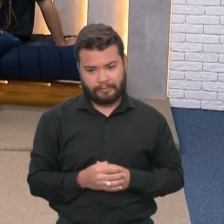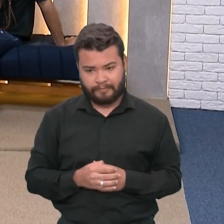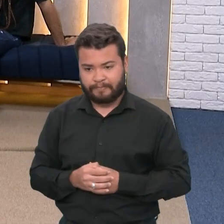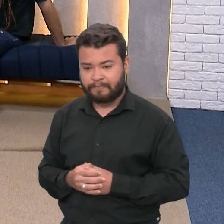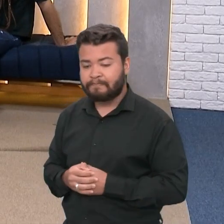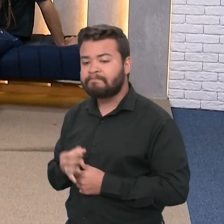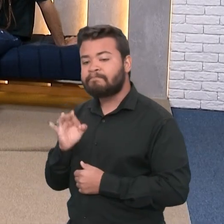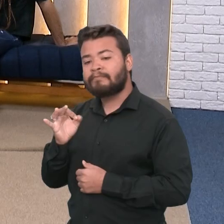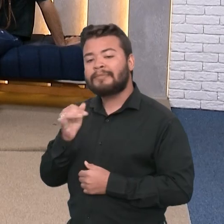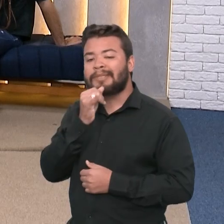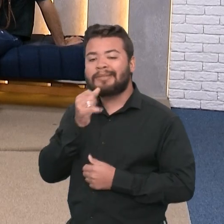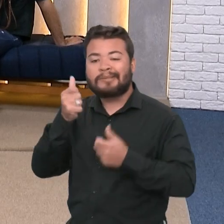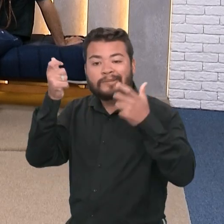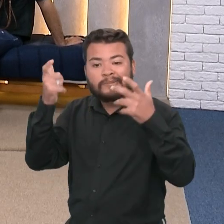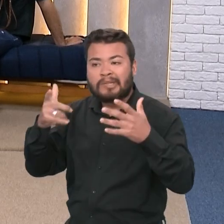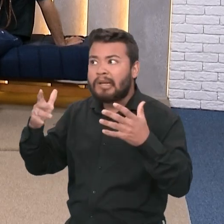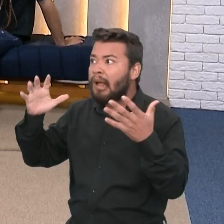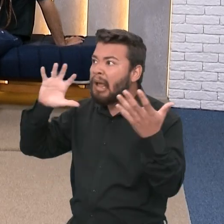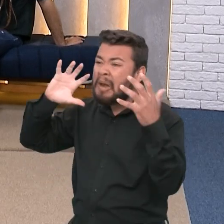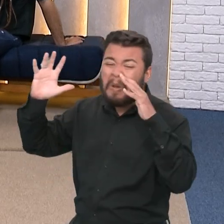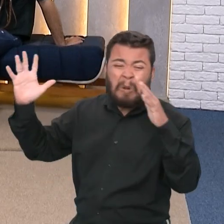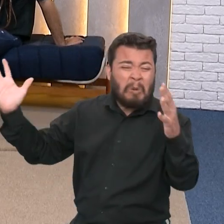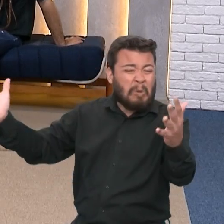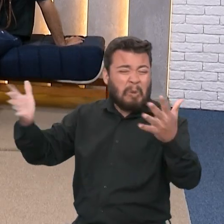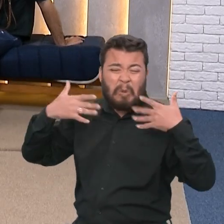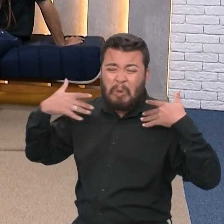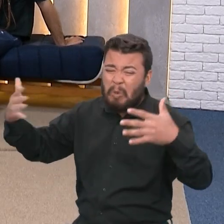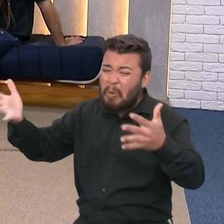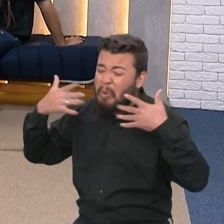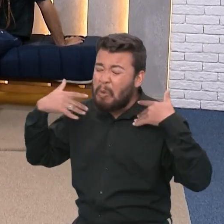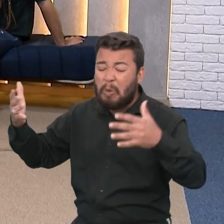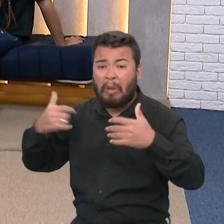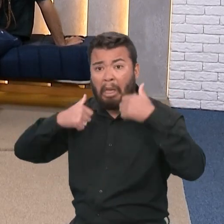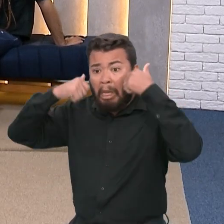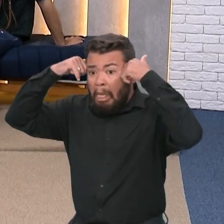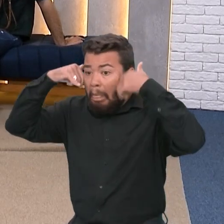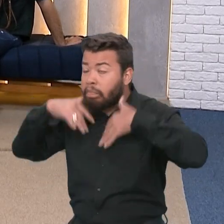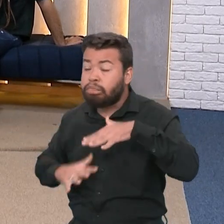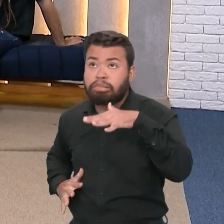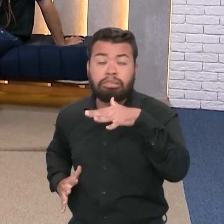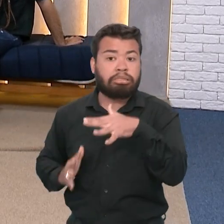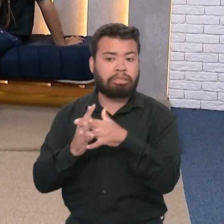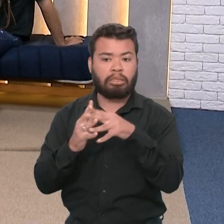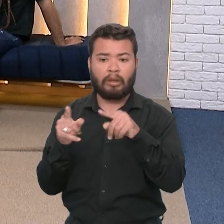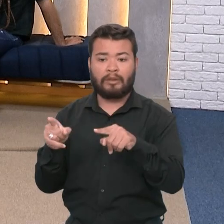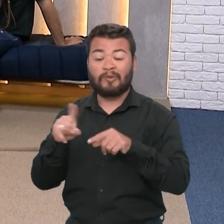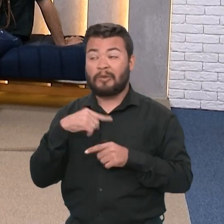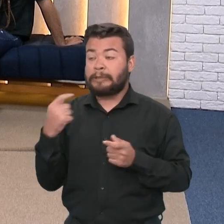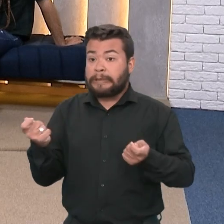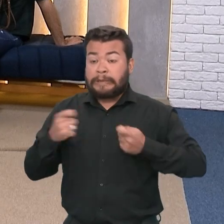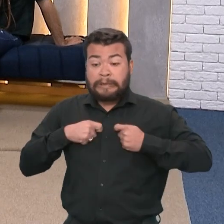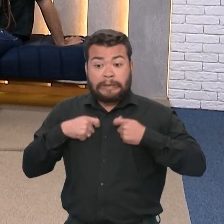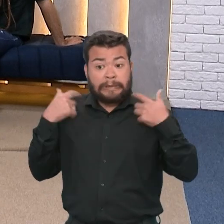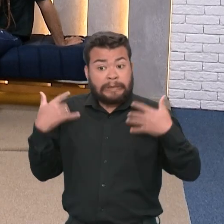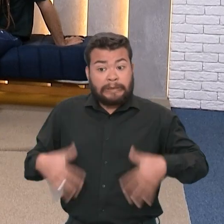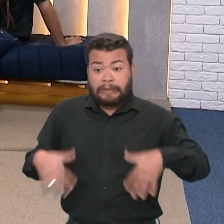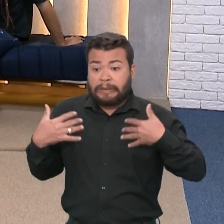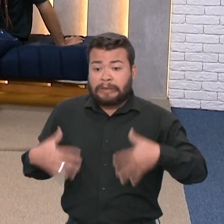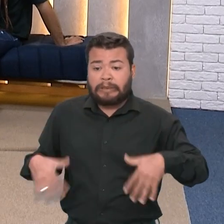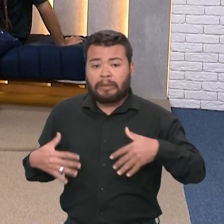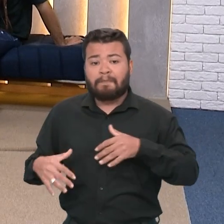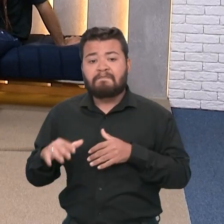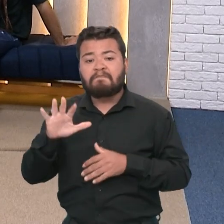sobre ondas de calores excessivas, tudo isso assusta muito a gente. Mas de onde vai vir